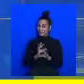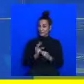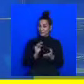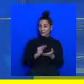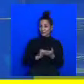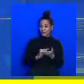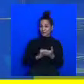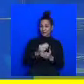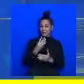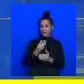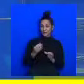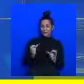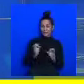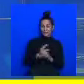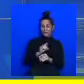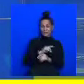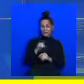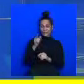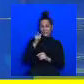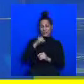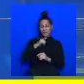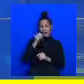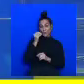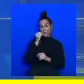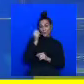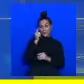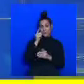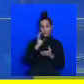números. Faltam 4. Você ainda tem chances.